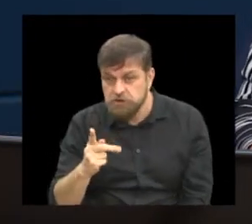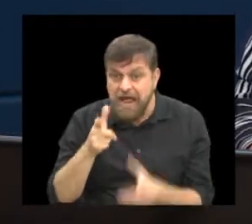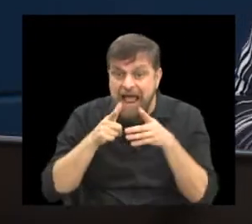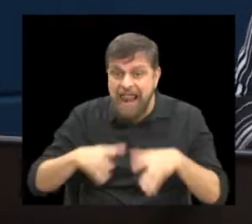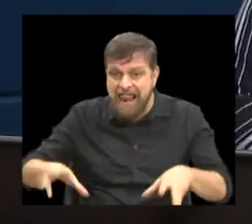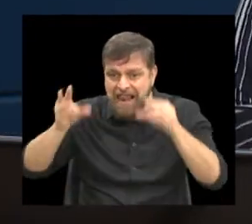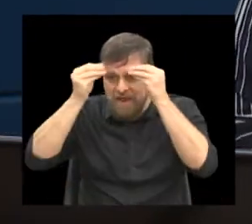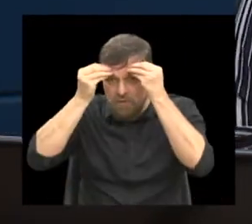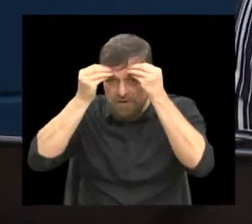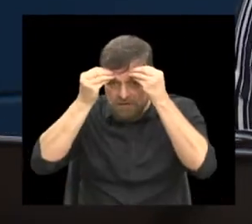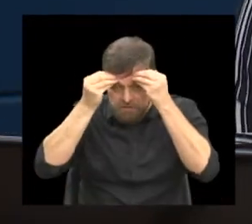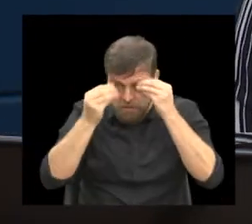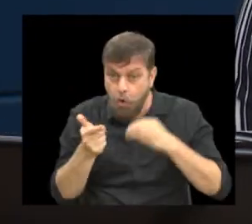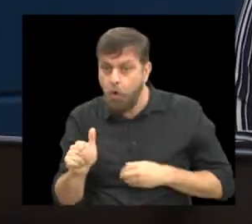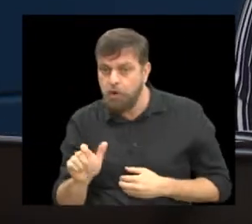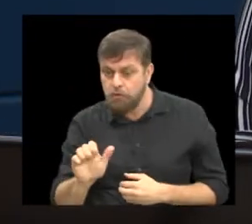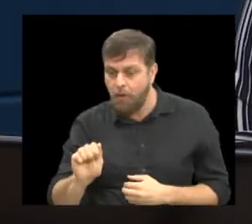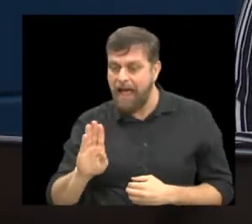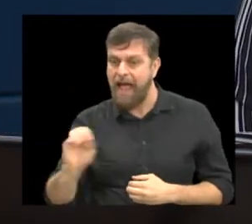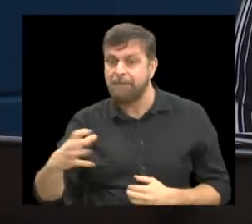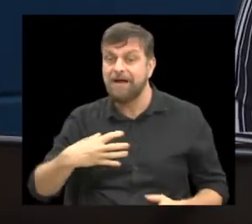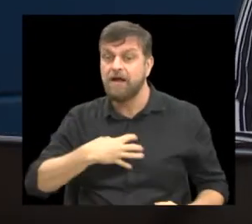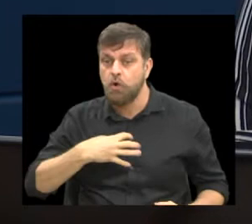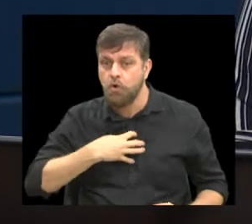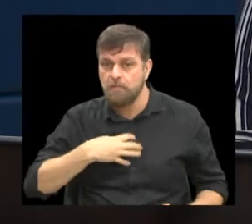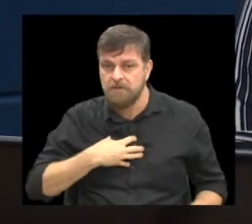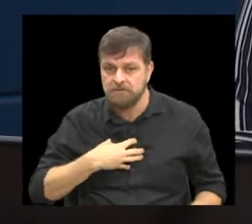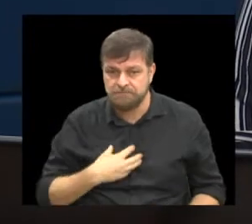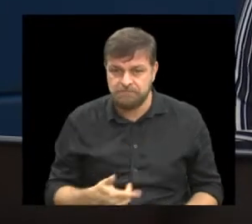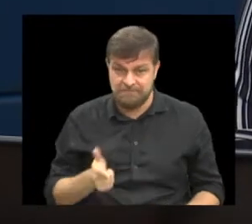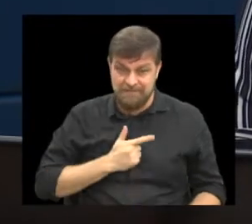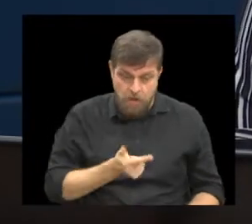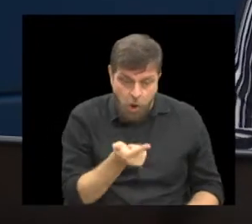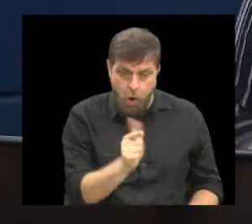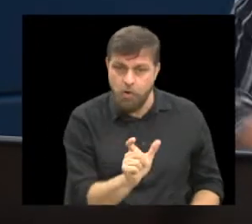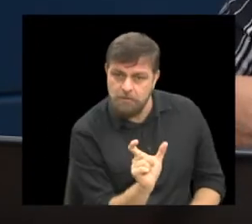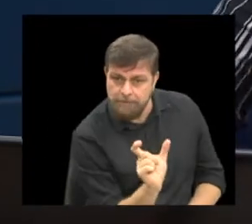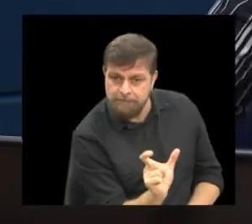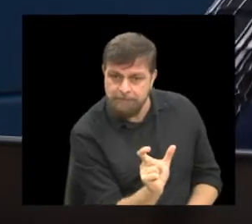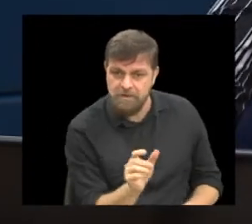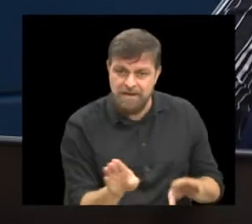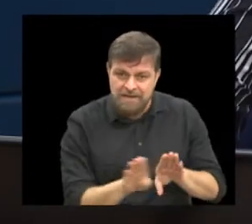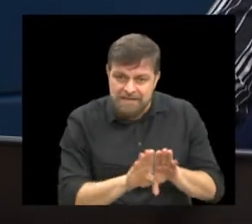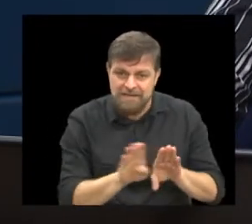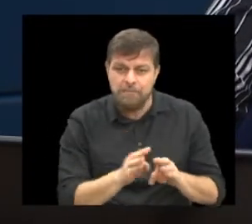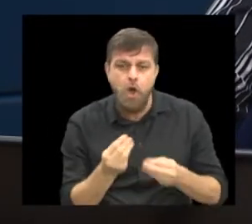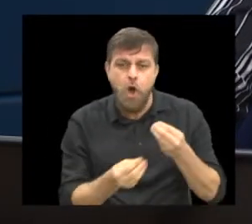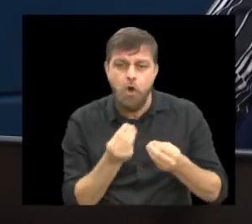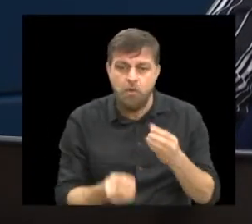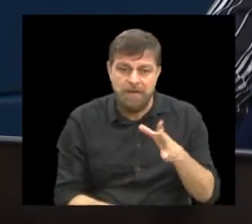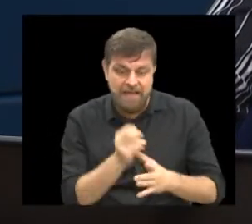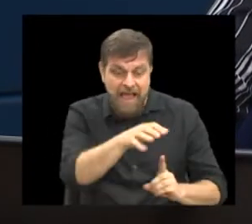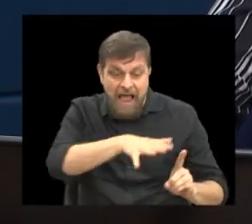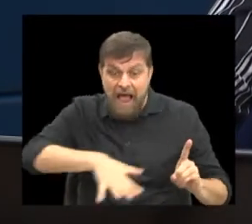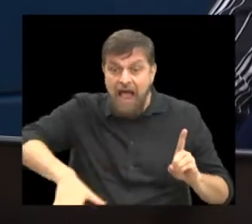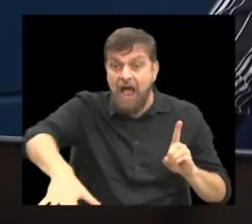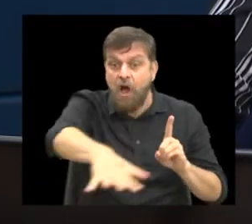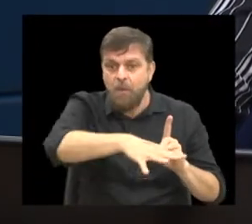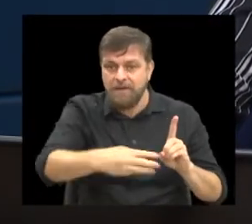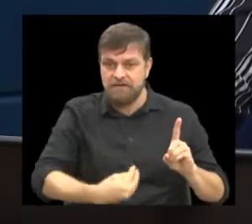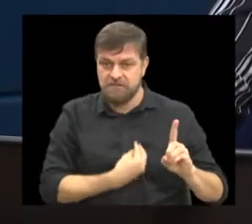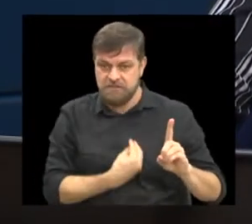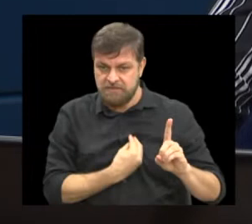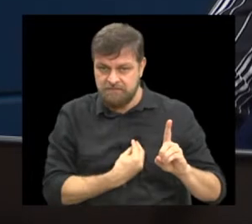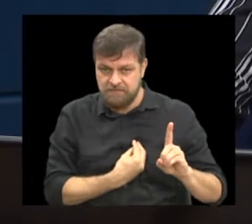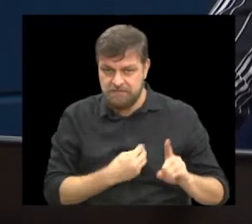linguagem. O ABA fala muito de comportamento. O Sunrise fala, além de tudo, dessa estruturação do ambiente. Então,